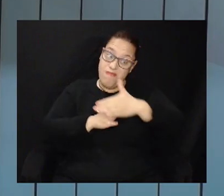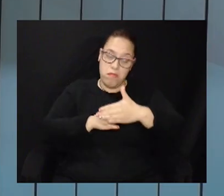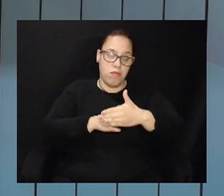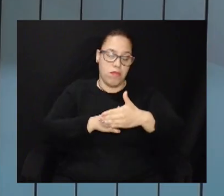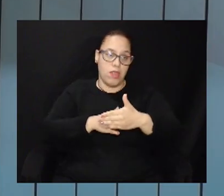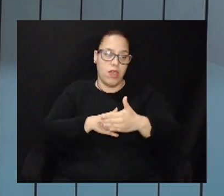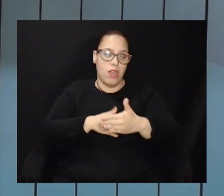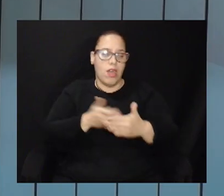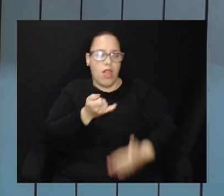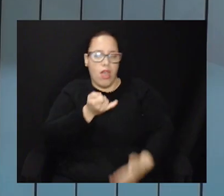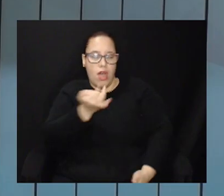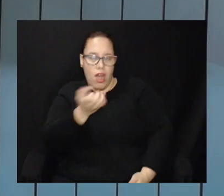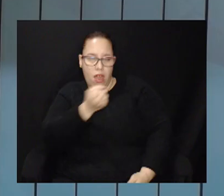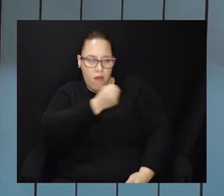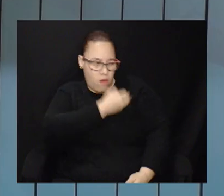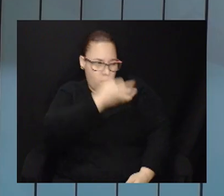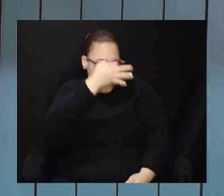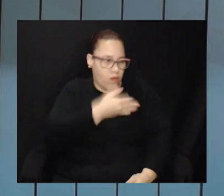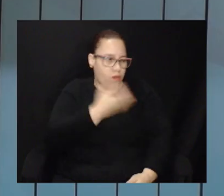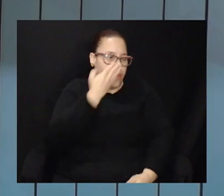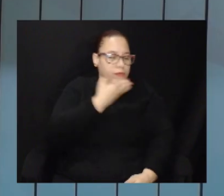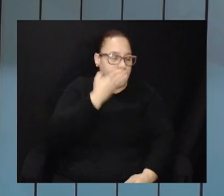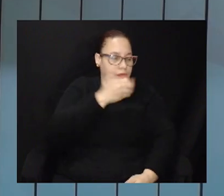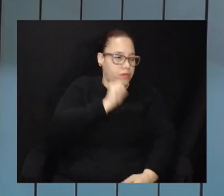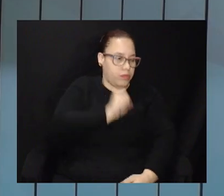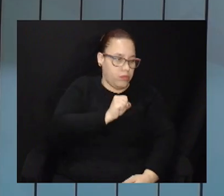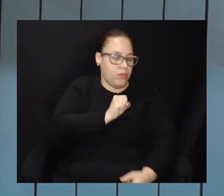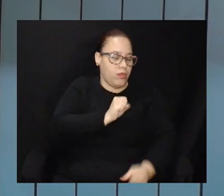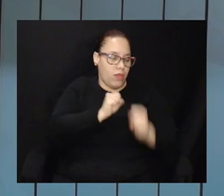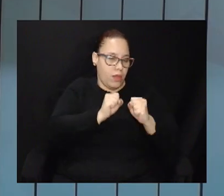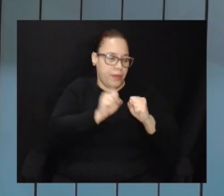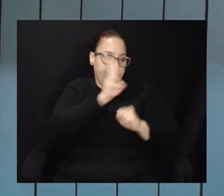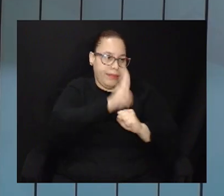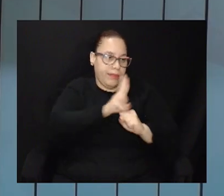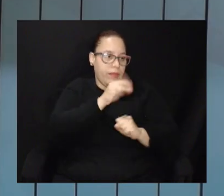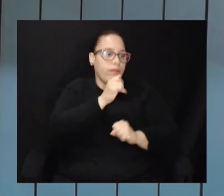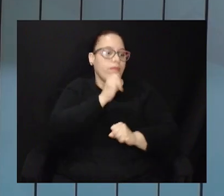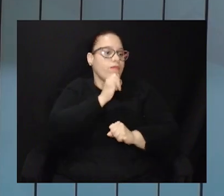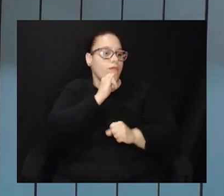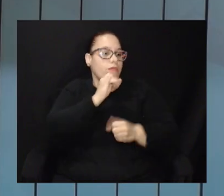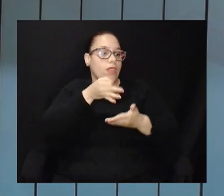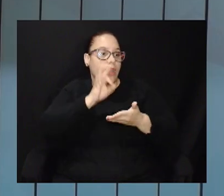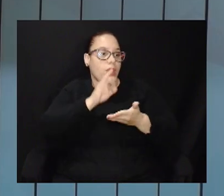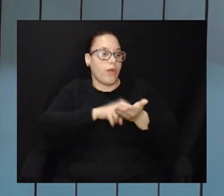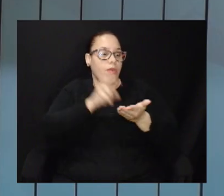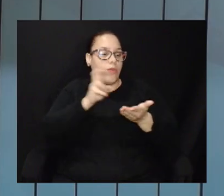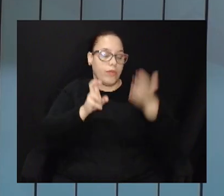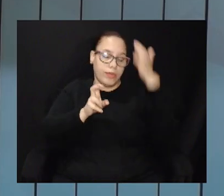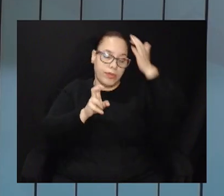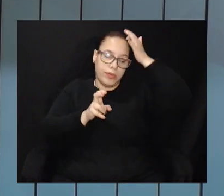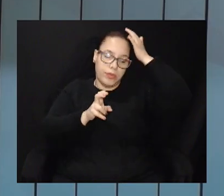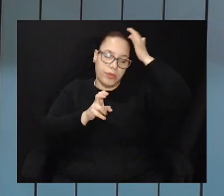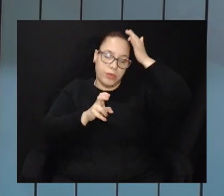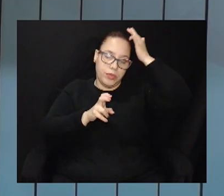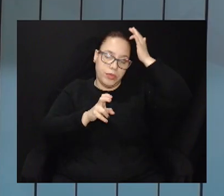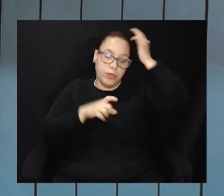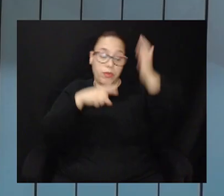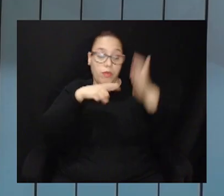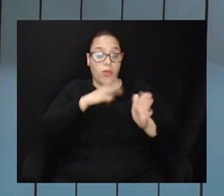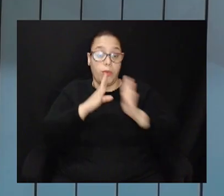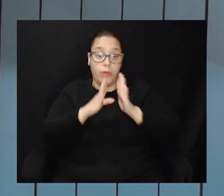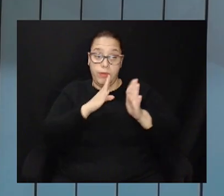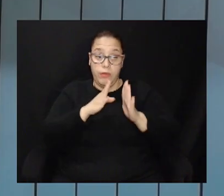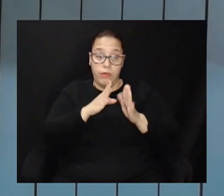exata de açúcar que a gente pode utilizar, por exemplo, no café da manhã, tem uma quantidade específica, a